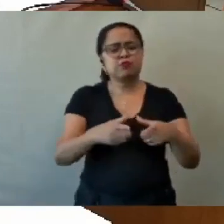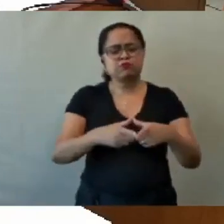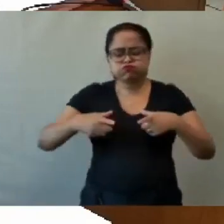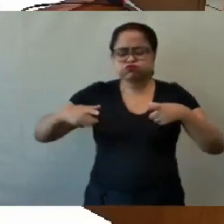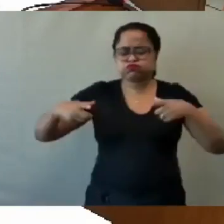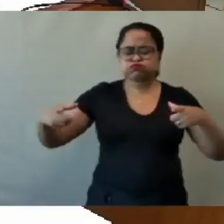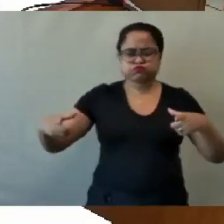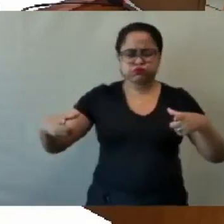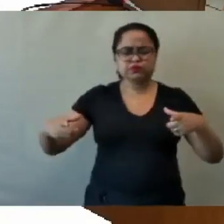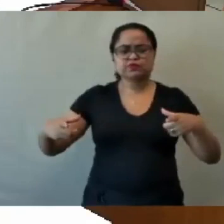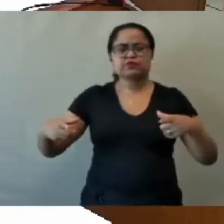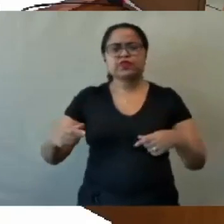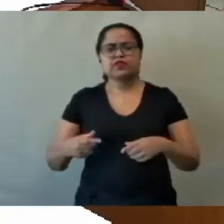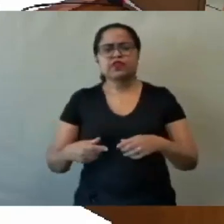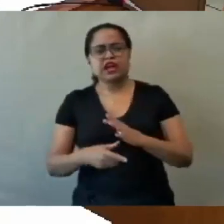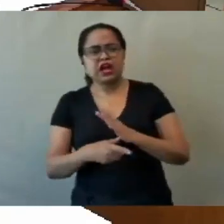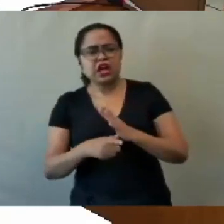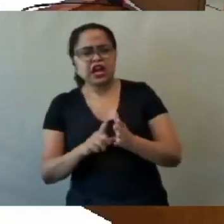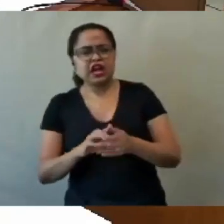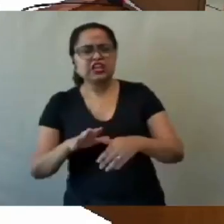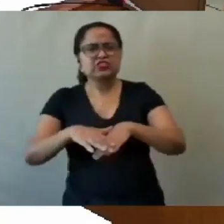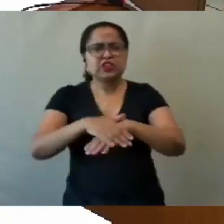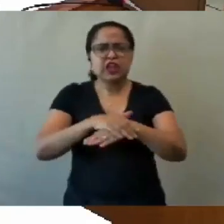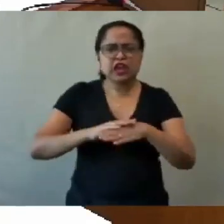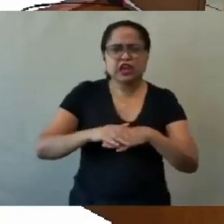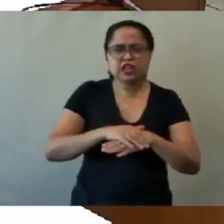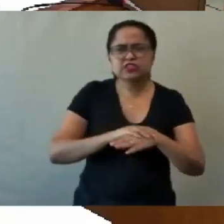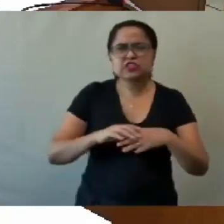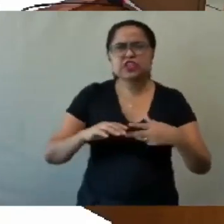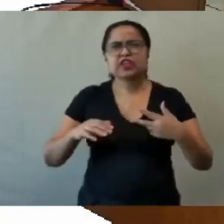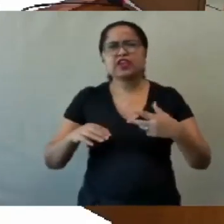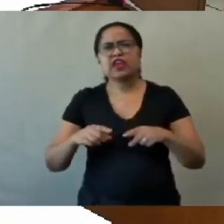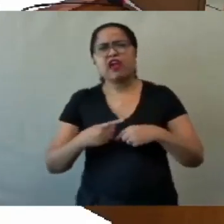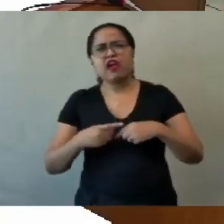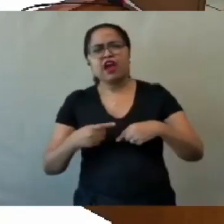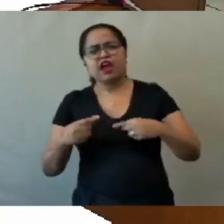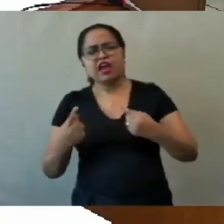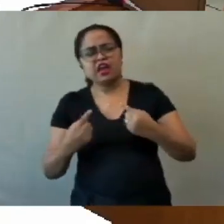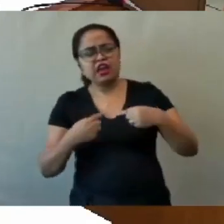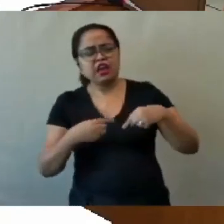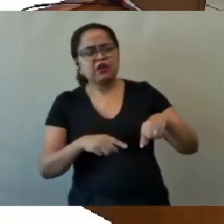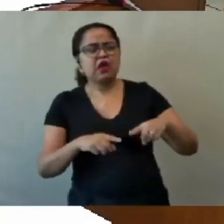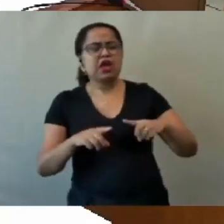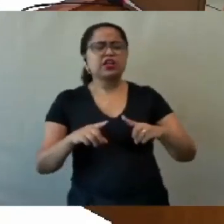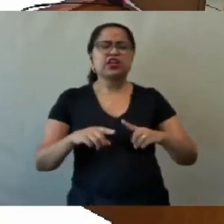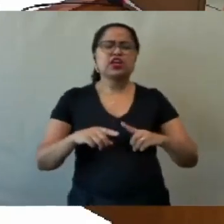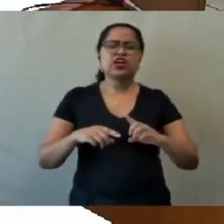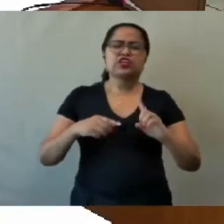que é antirracista, anti-LGBTfóbico, que é um plano que